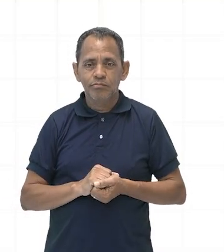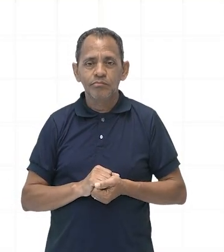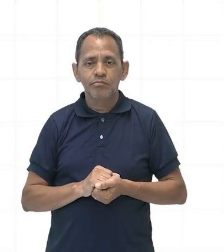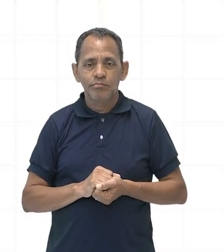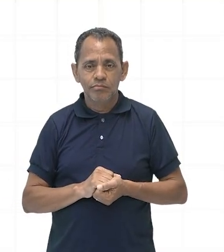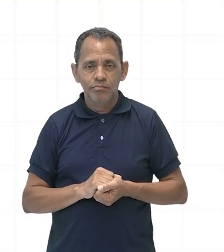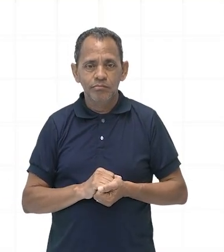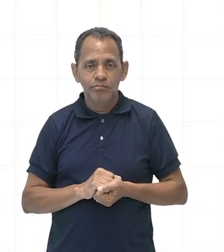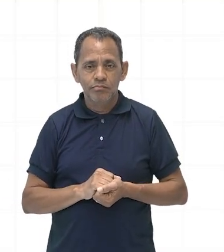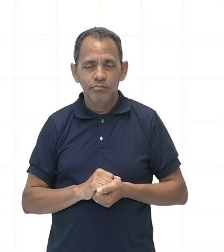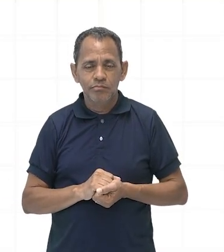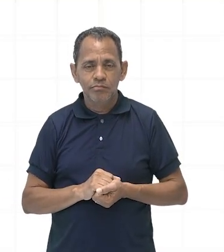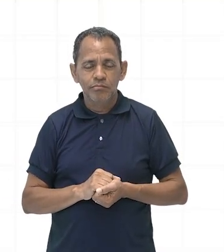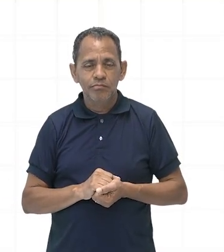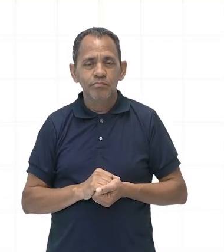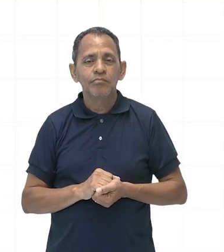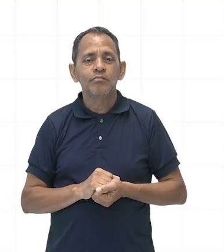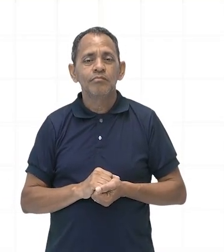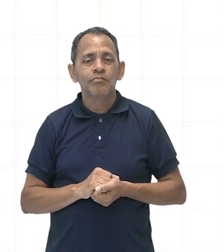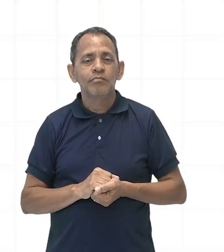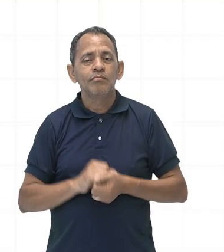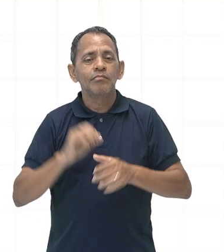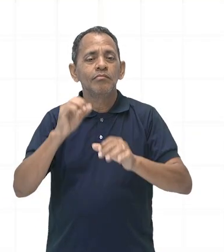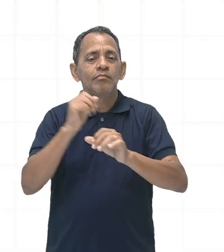seja, 92 é a mesma coisa que